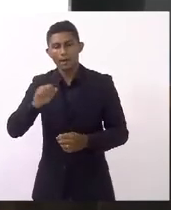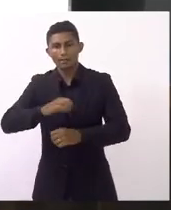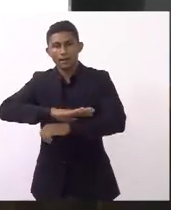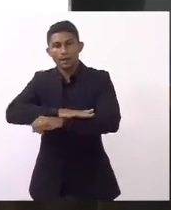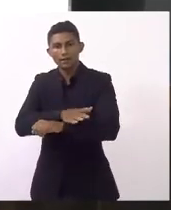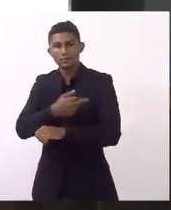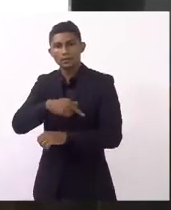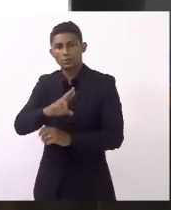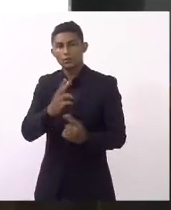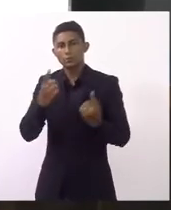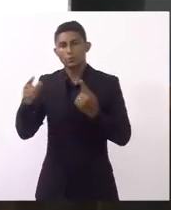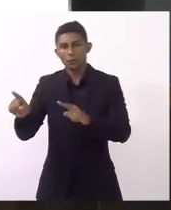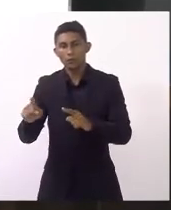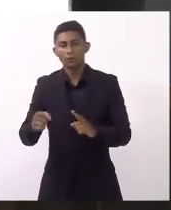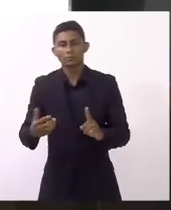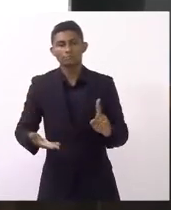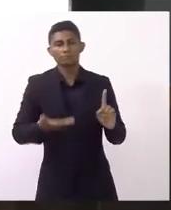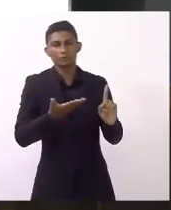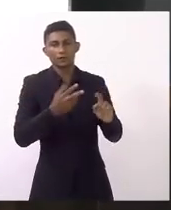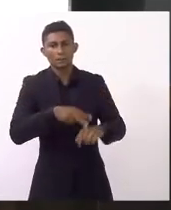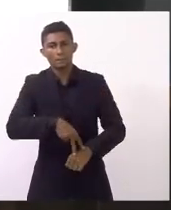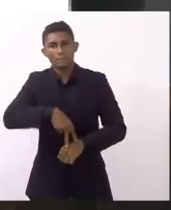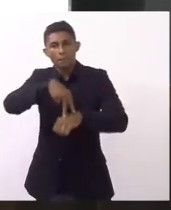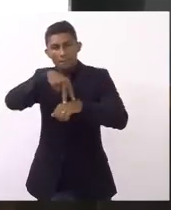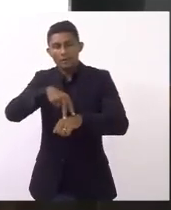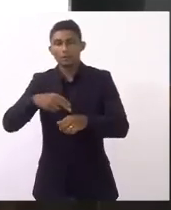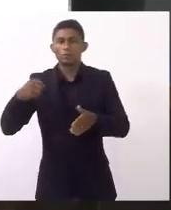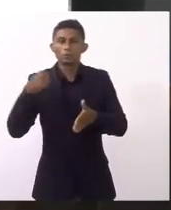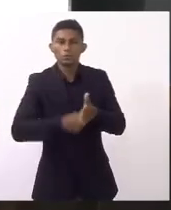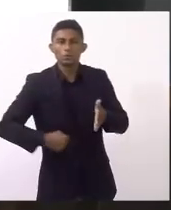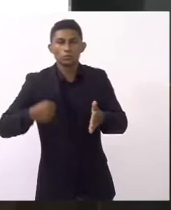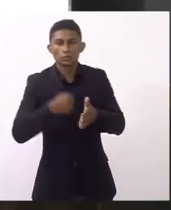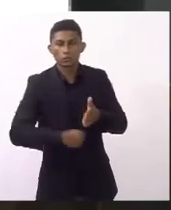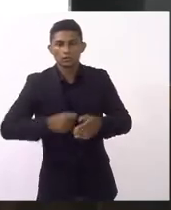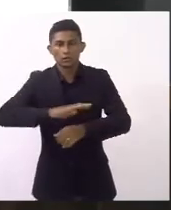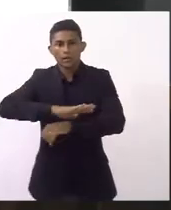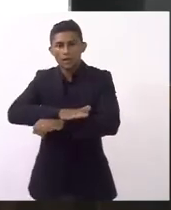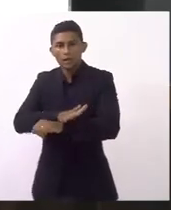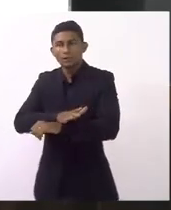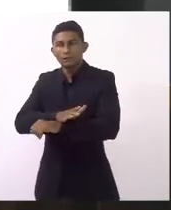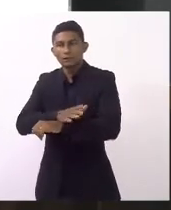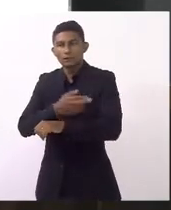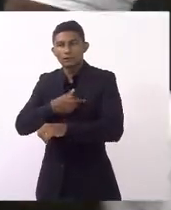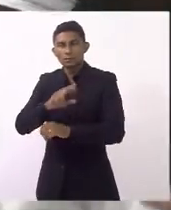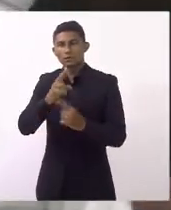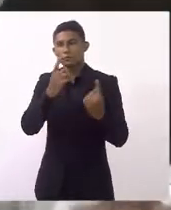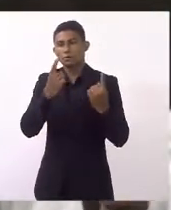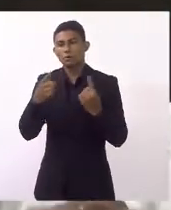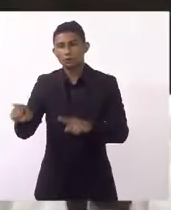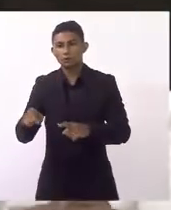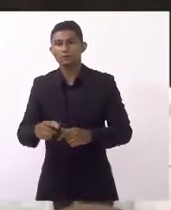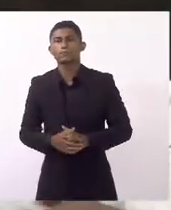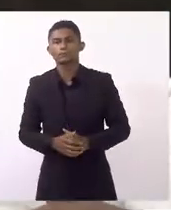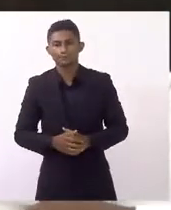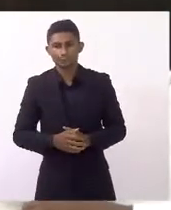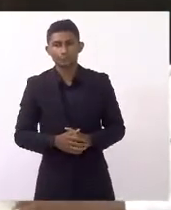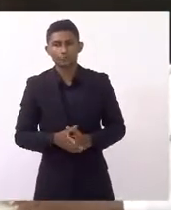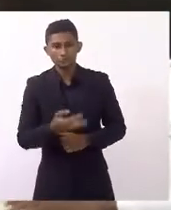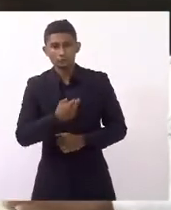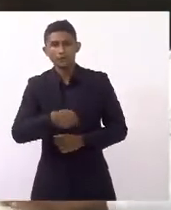é um reconhecimento ao seu papel na luta quanto o racismo e manutenção das religiões